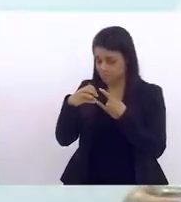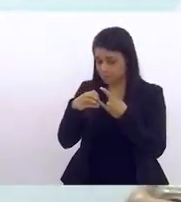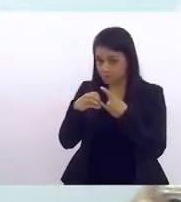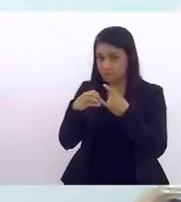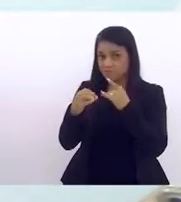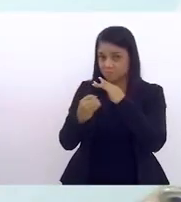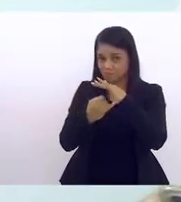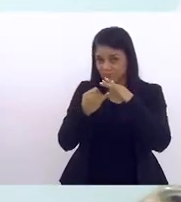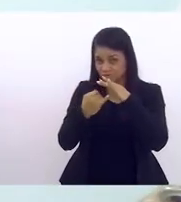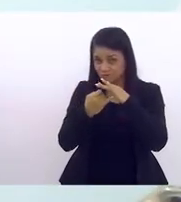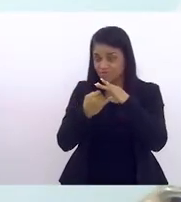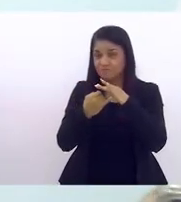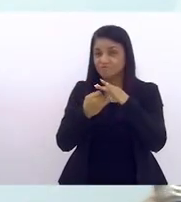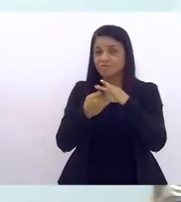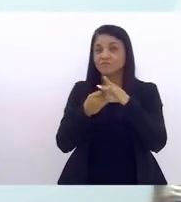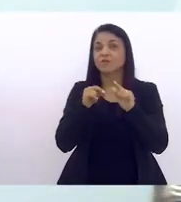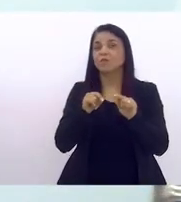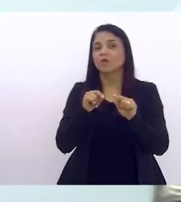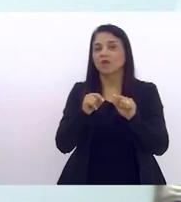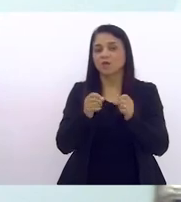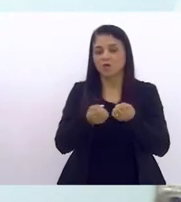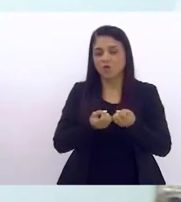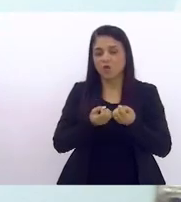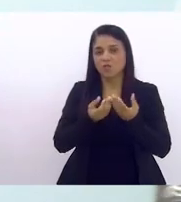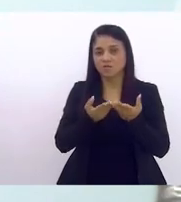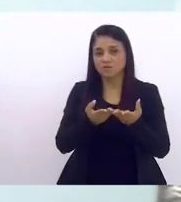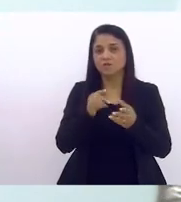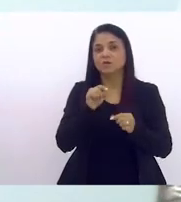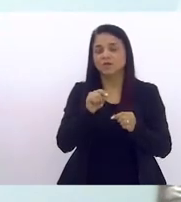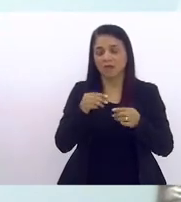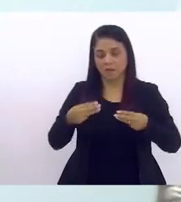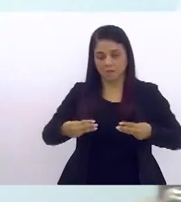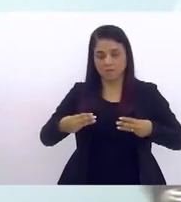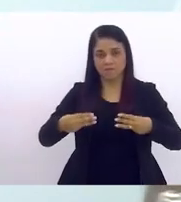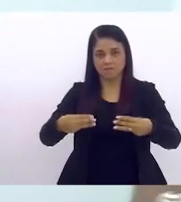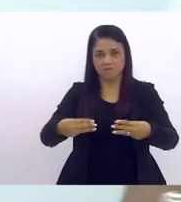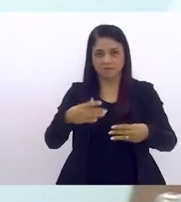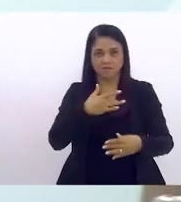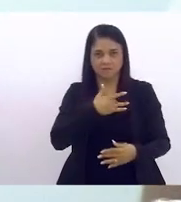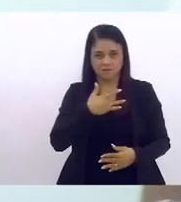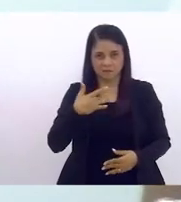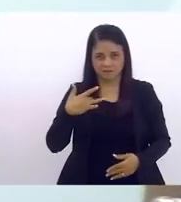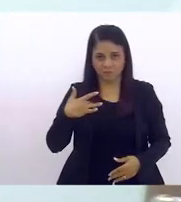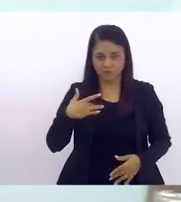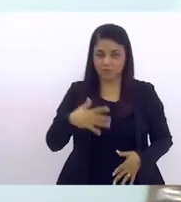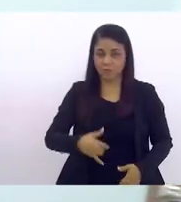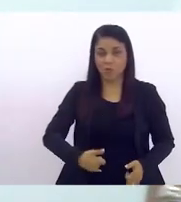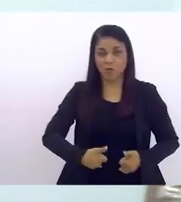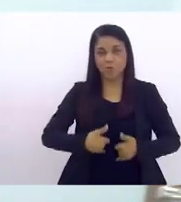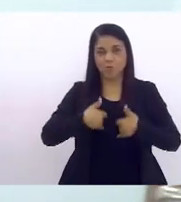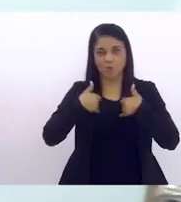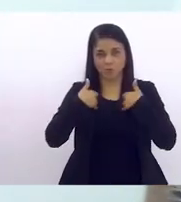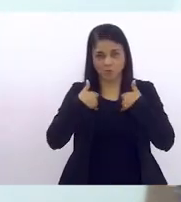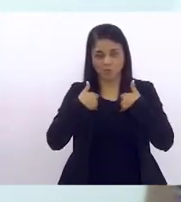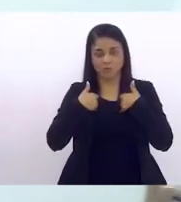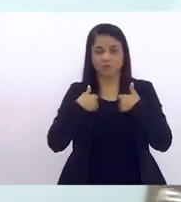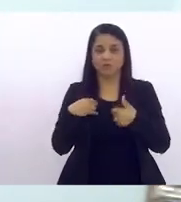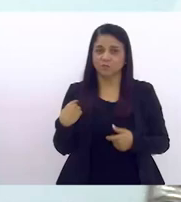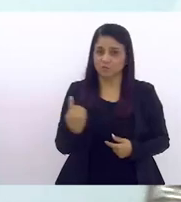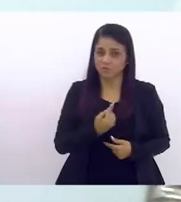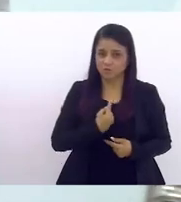ter fornecido a nossa atual ministra de Saúde, para nosso orgulho, e ainda